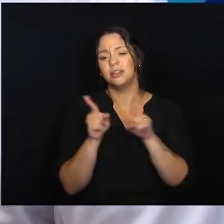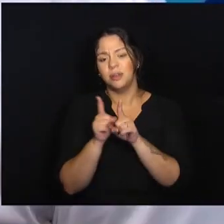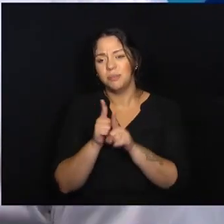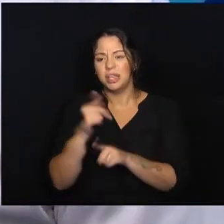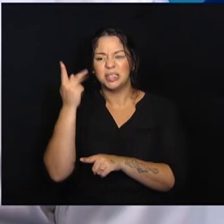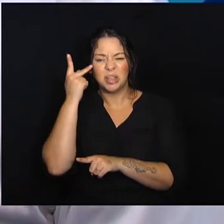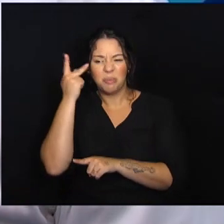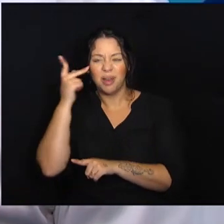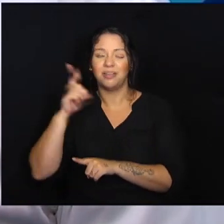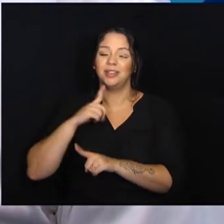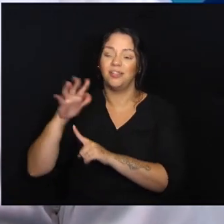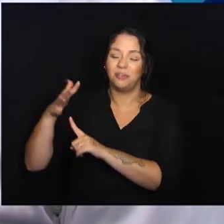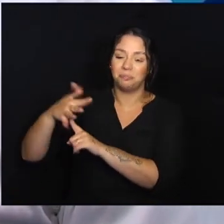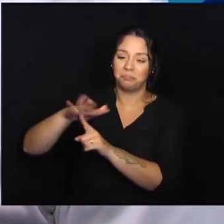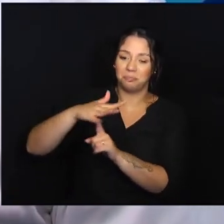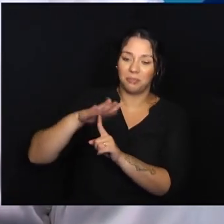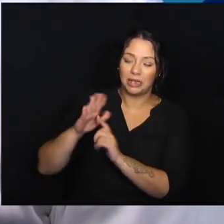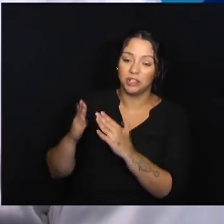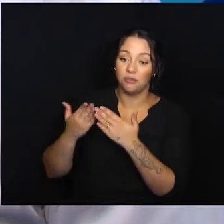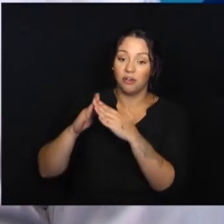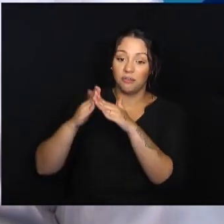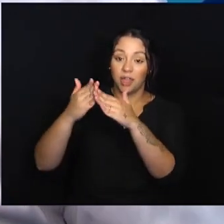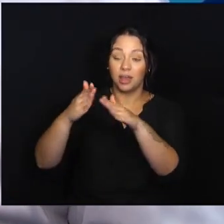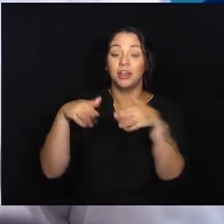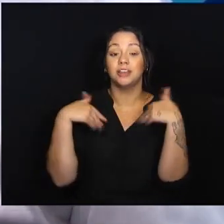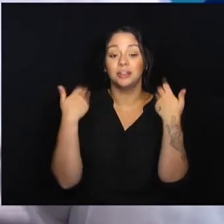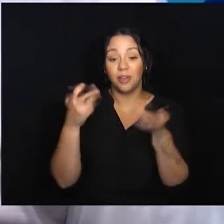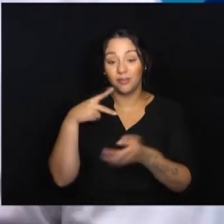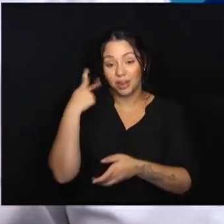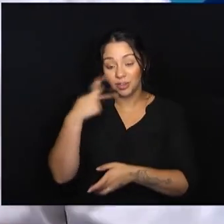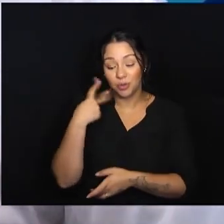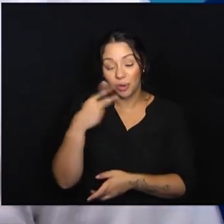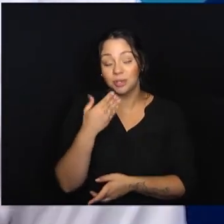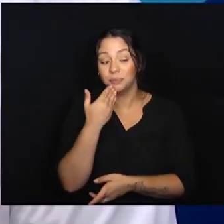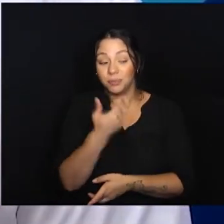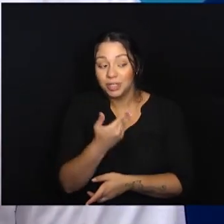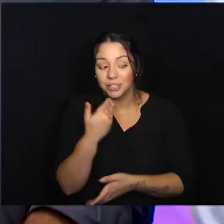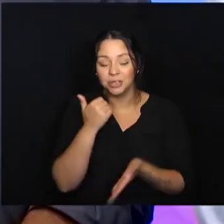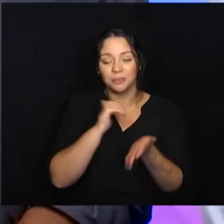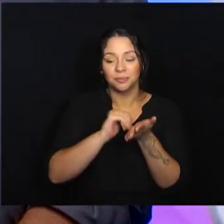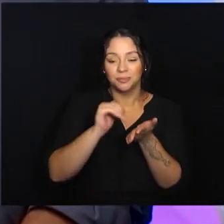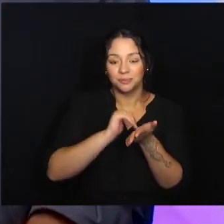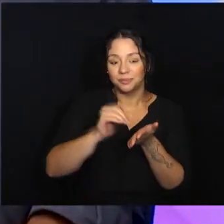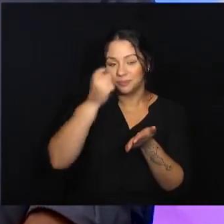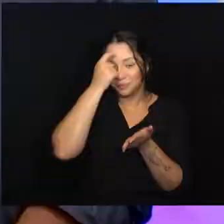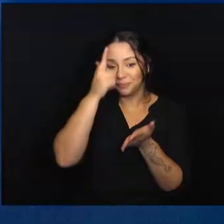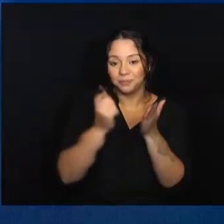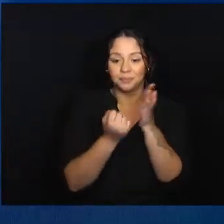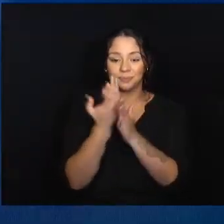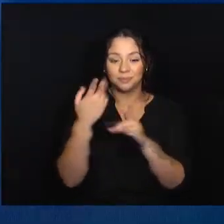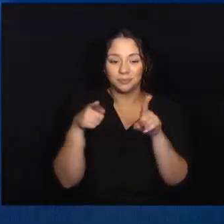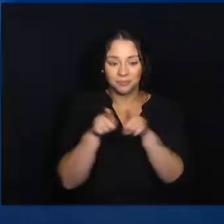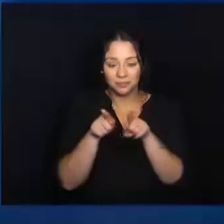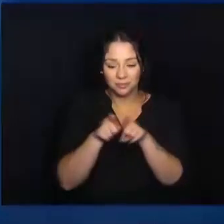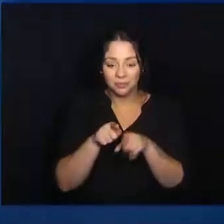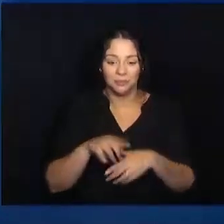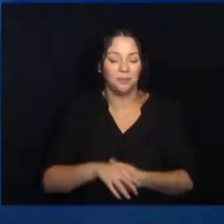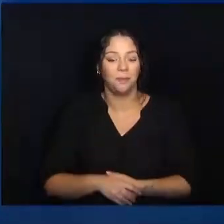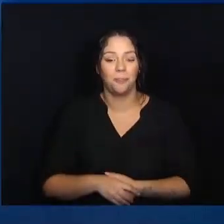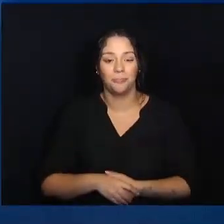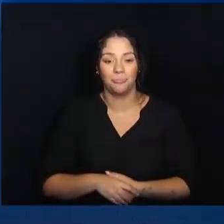os vereadores estão solicitando que a Prefeitura, que a Secretaria de Cultura adote essa ideia também. Permino Monteiro é autor da